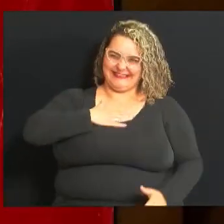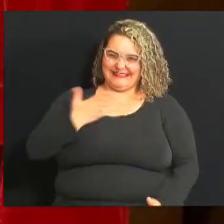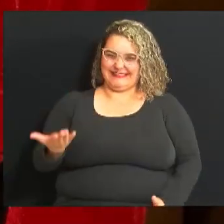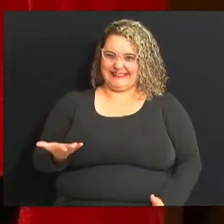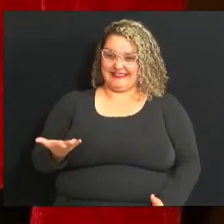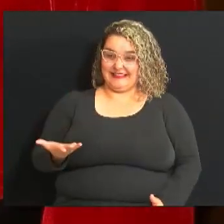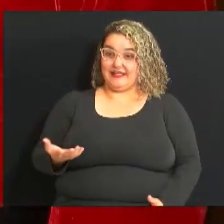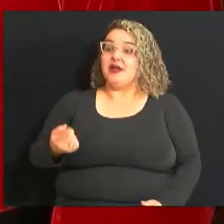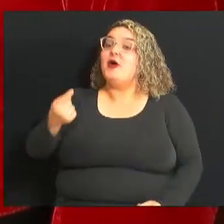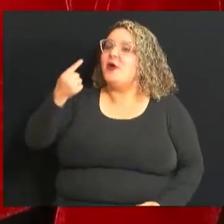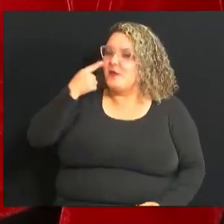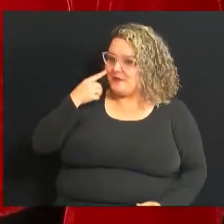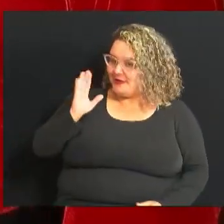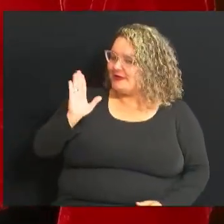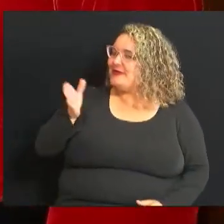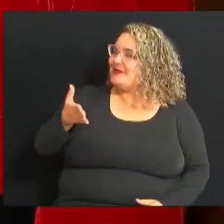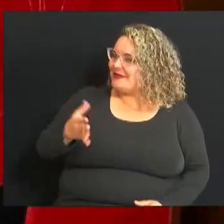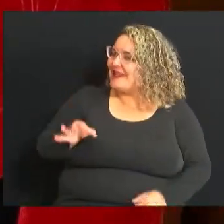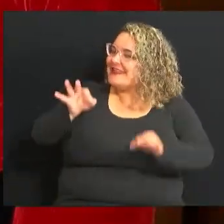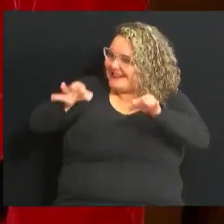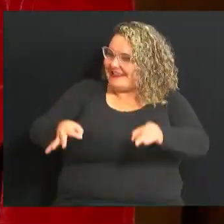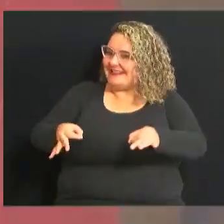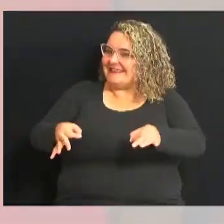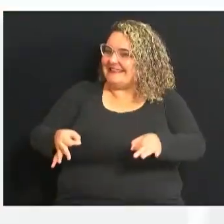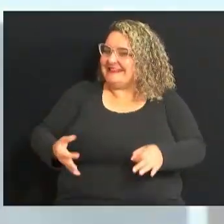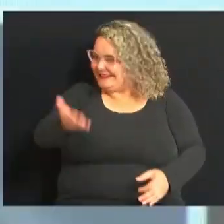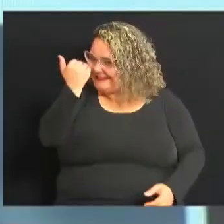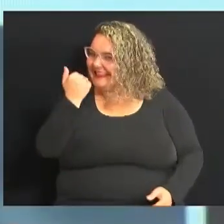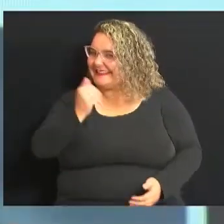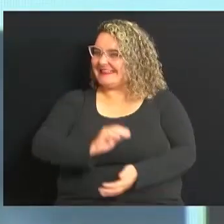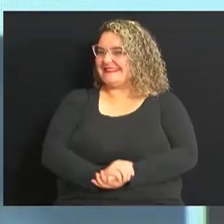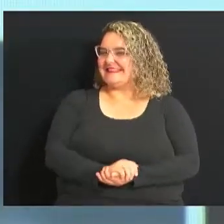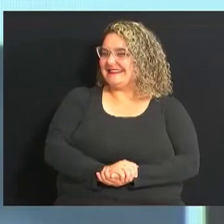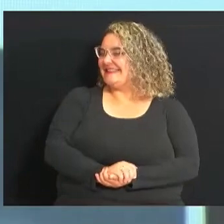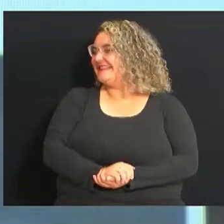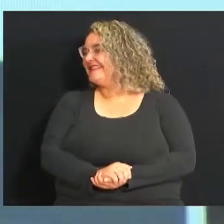Olha só, o meu já está garantido, gente. Então, venha!